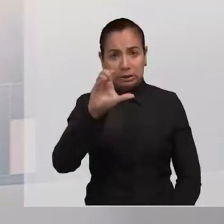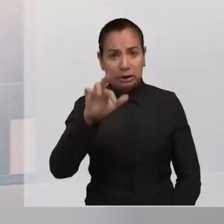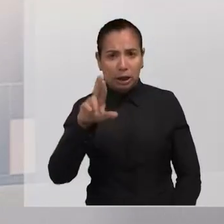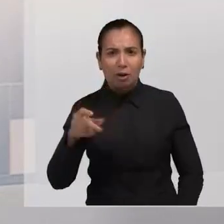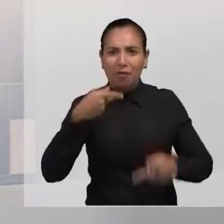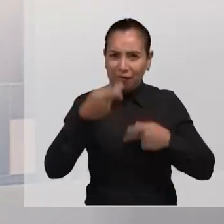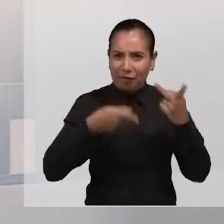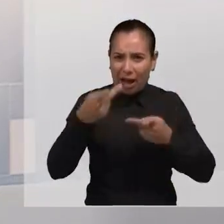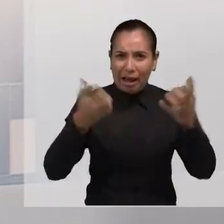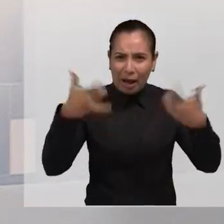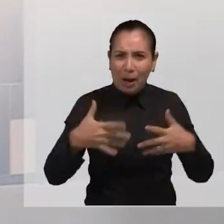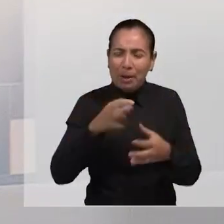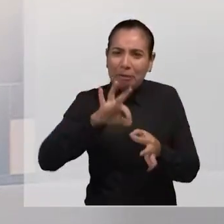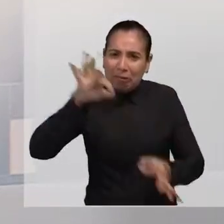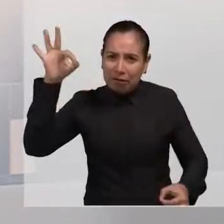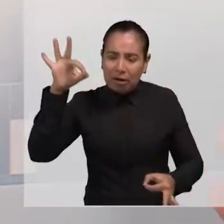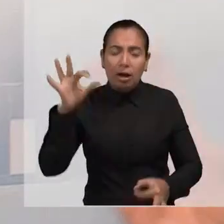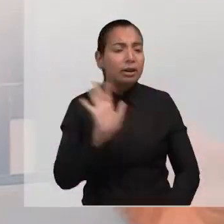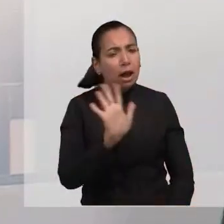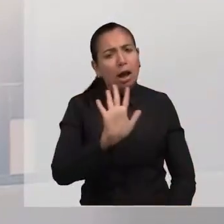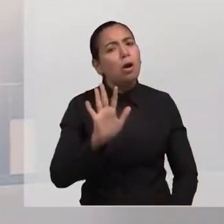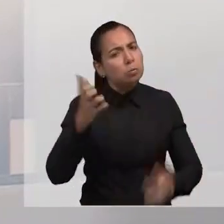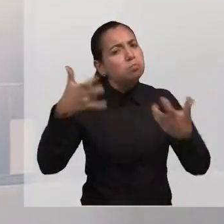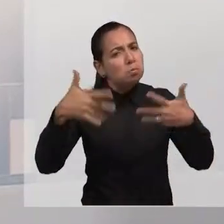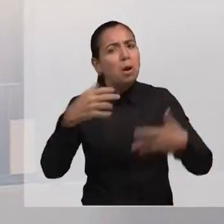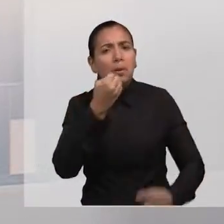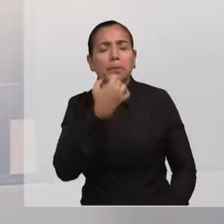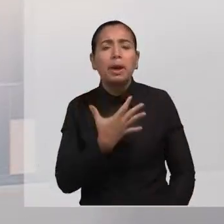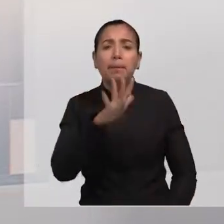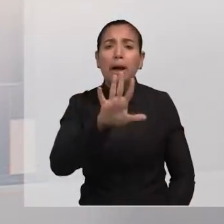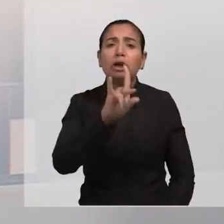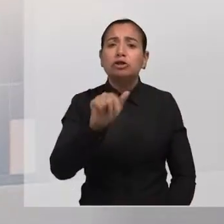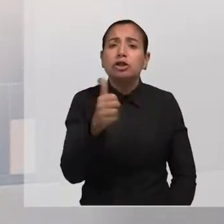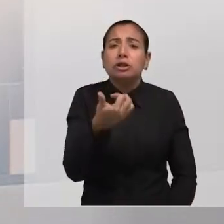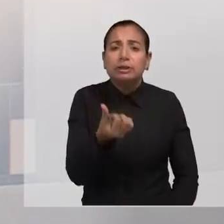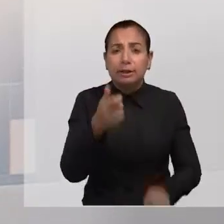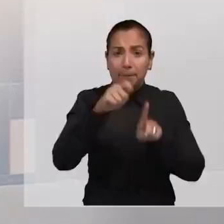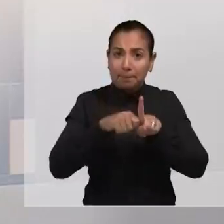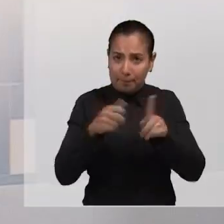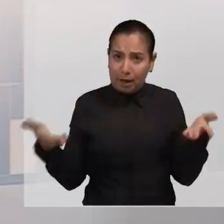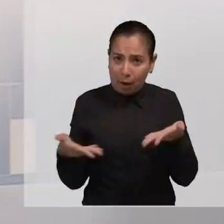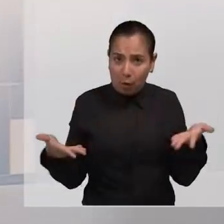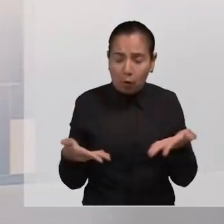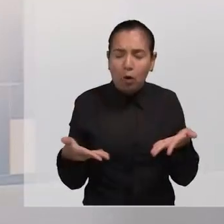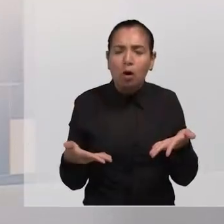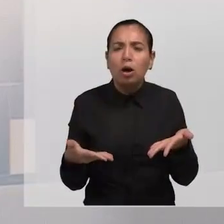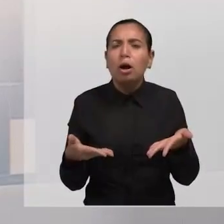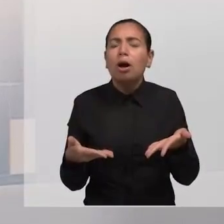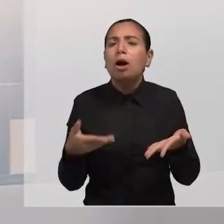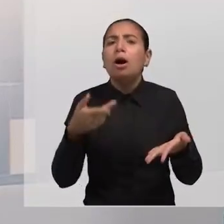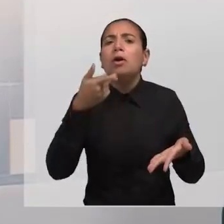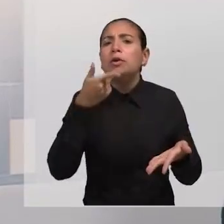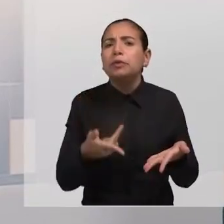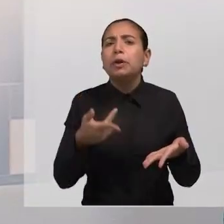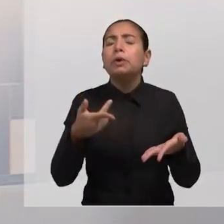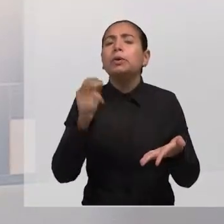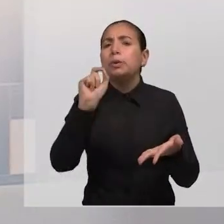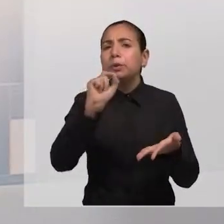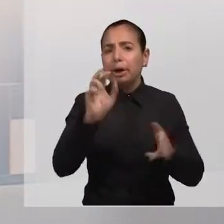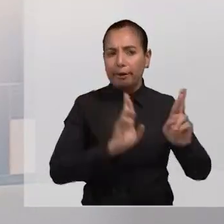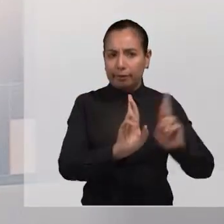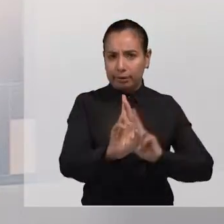Não, ele se comunica bem, ele fala bem. O que aconteceu no dia 16 desse mês, ele foi dar uma entrevista